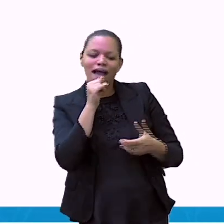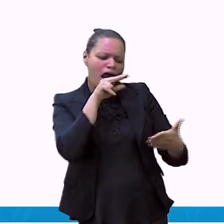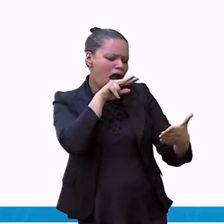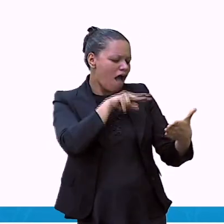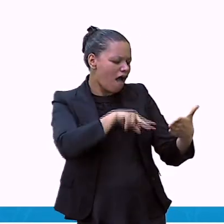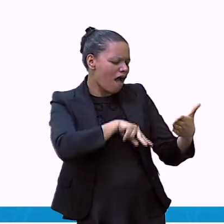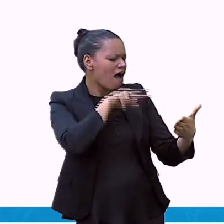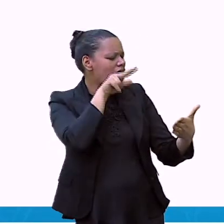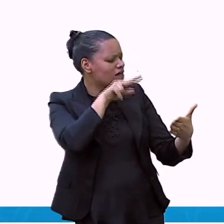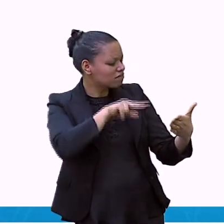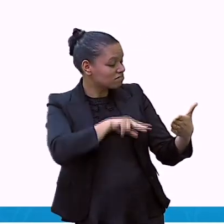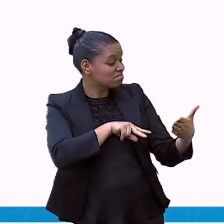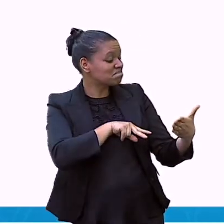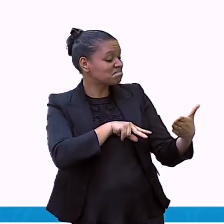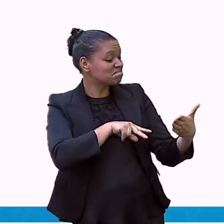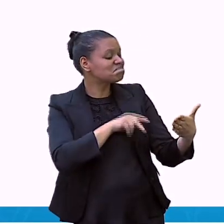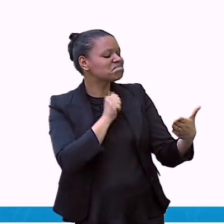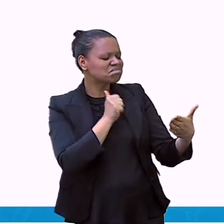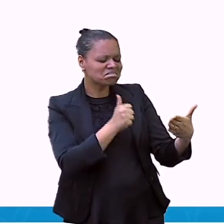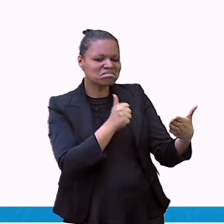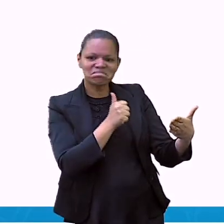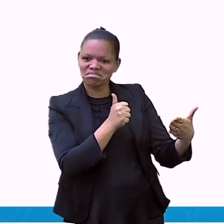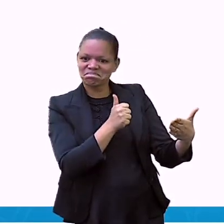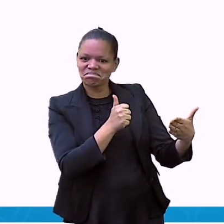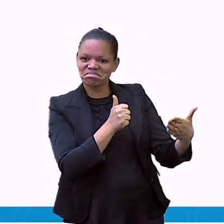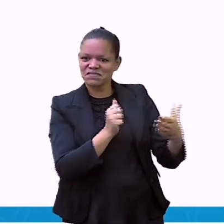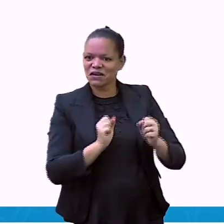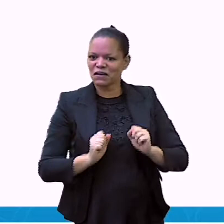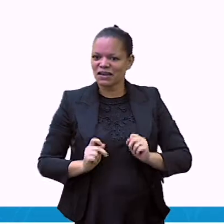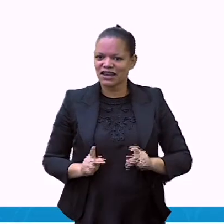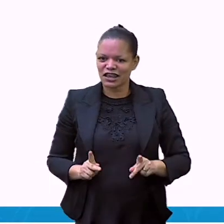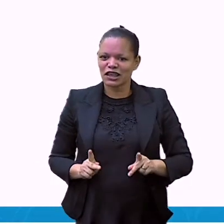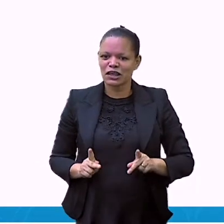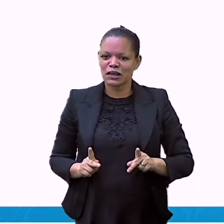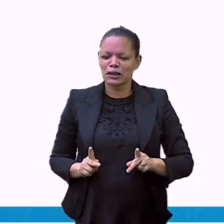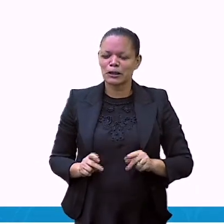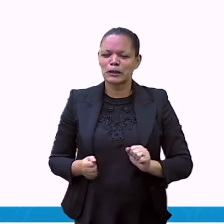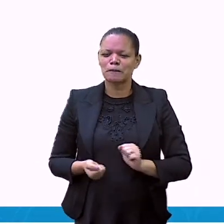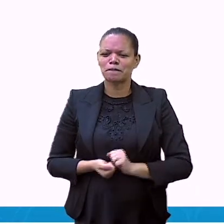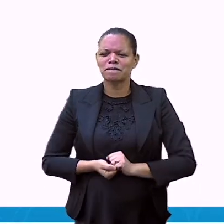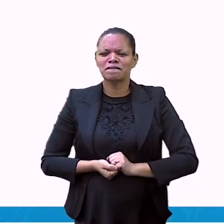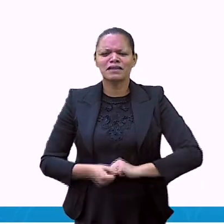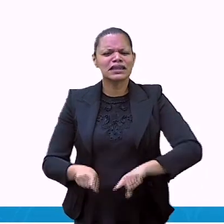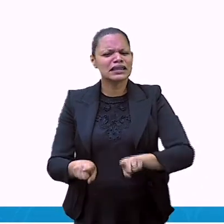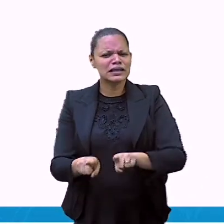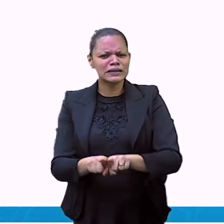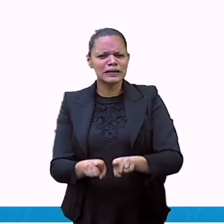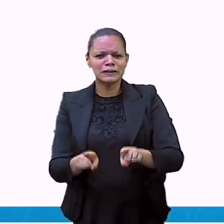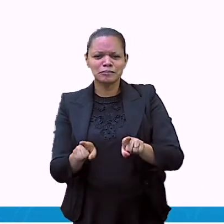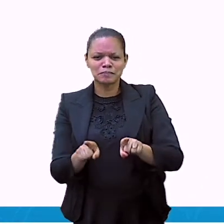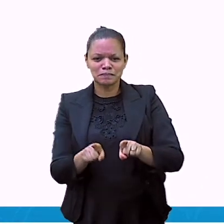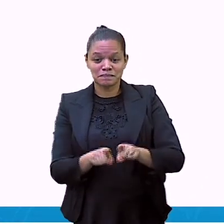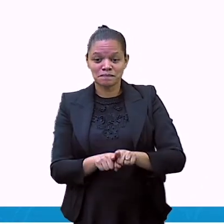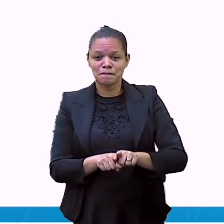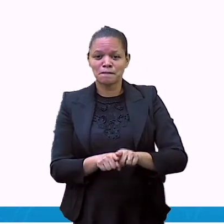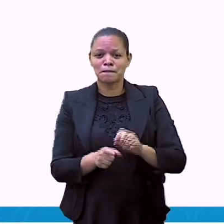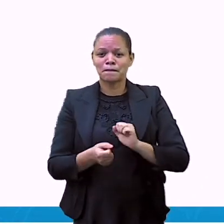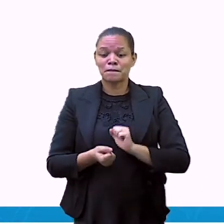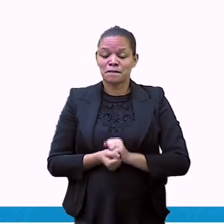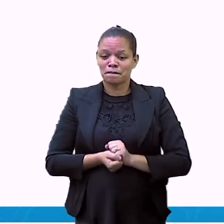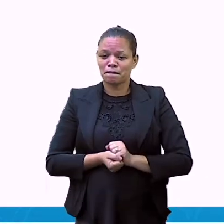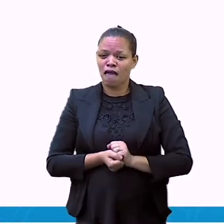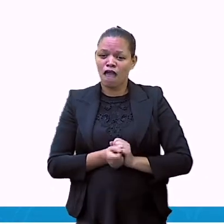pessoa. Aí é que entra a particularidade que nós falamos. O poema é a organização